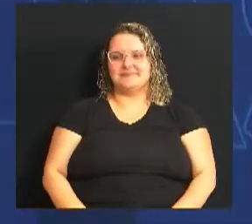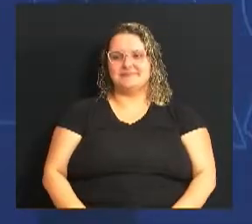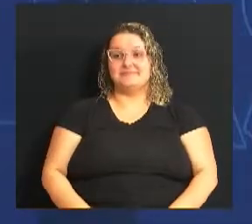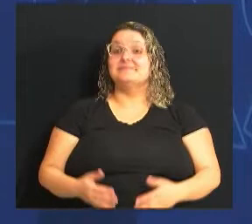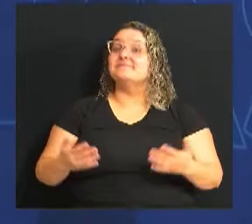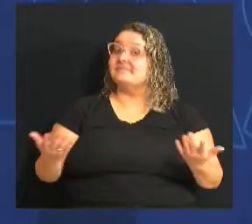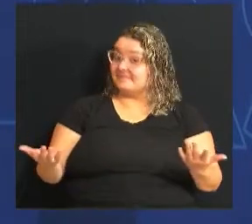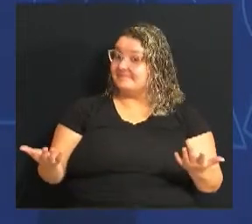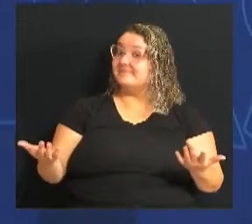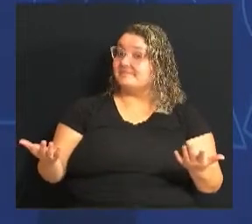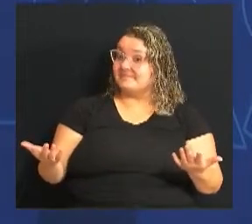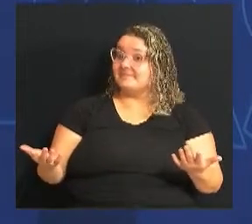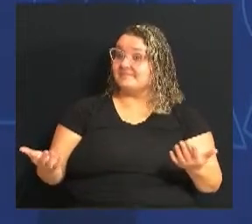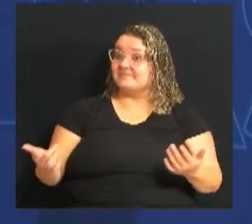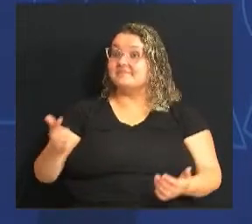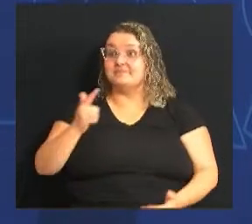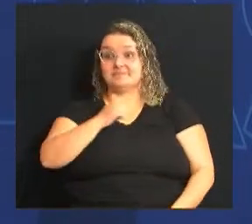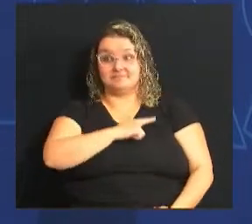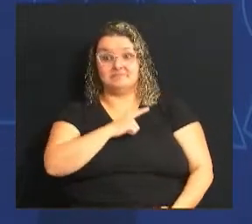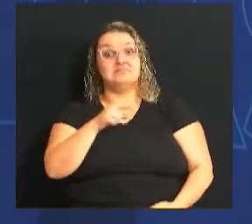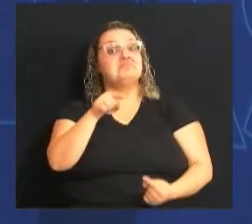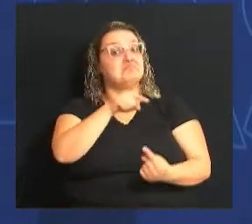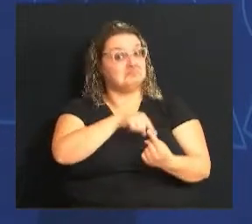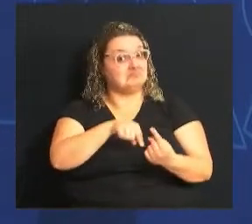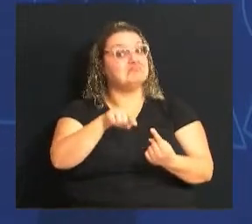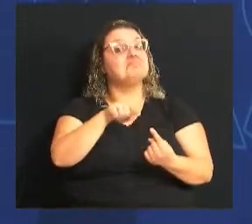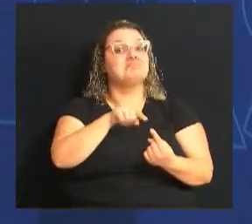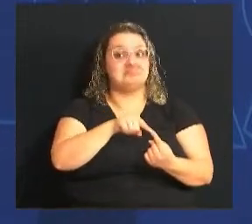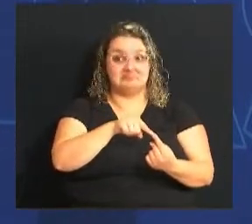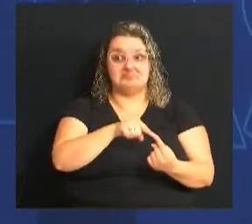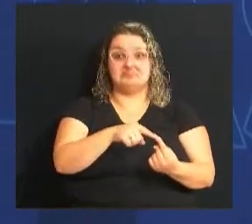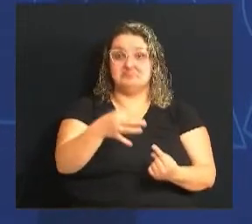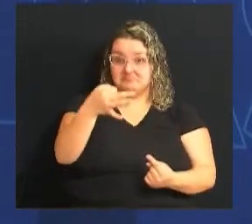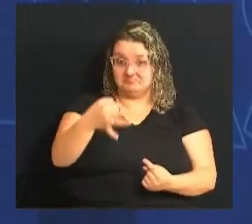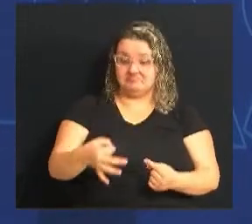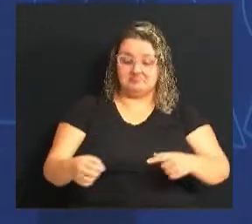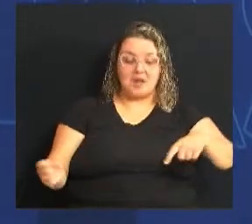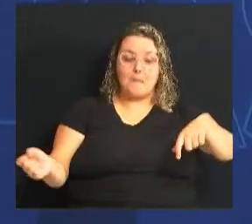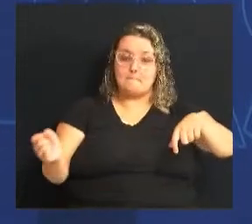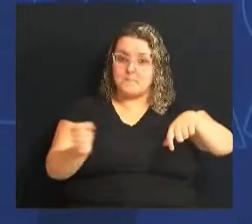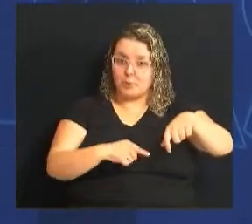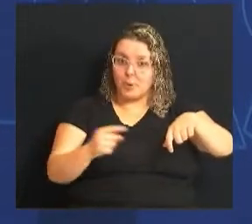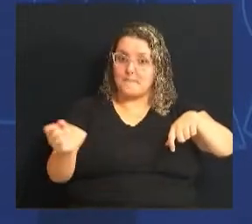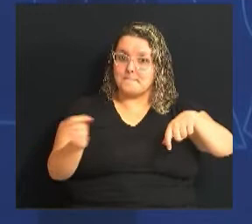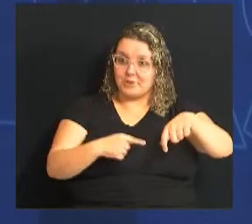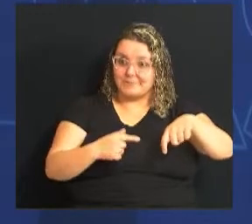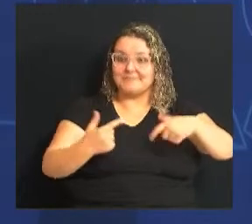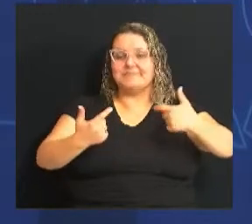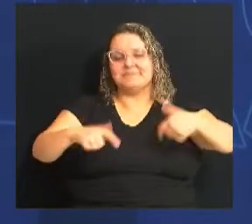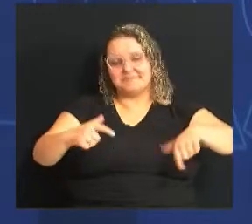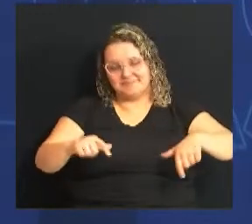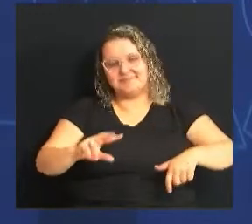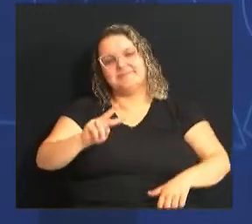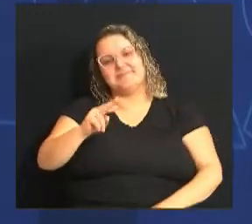Olha, foi um Guarani objetivo, acertou 2 chutes ao gol e balançou as redes 2 vezes.